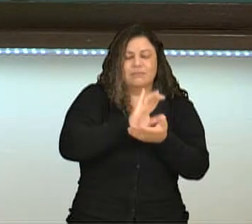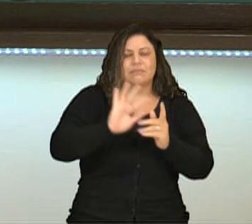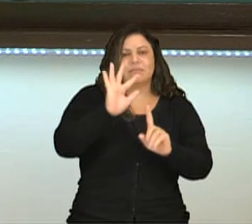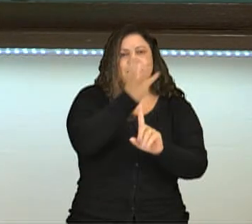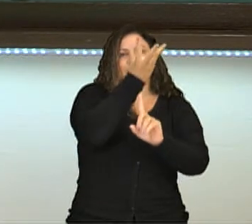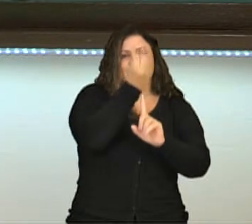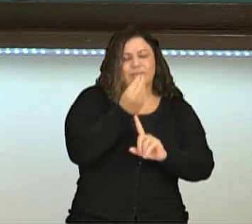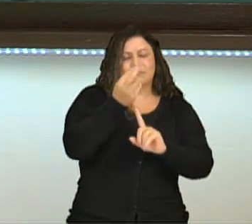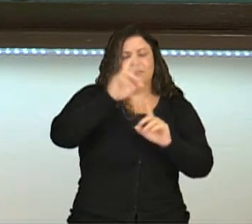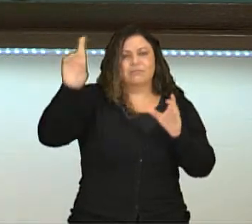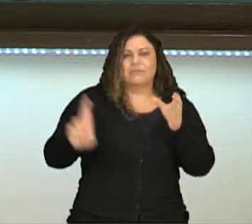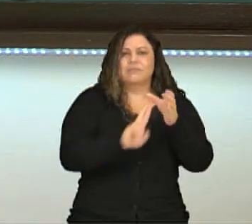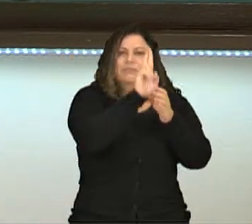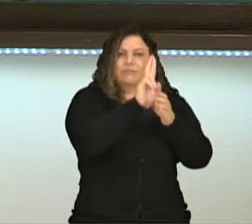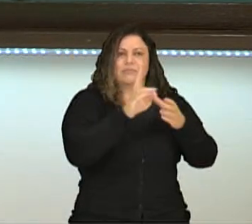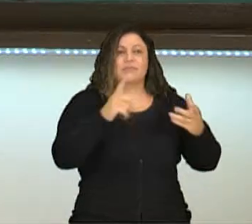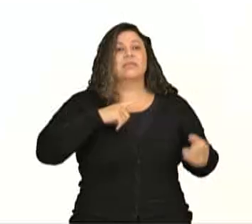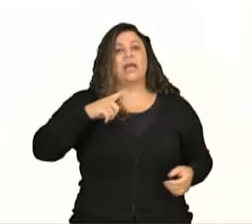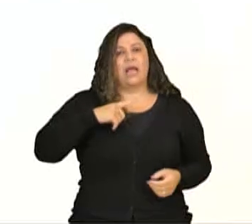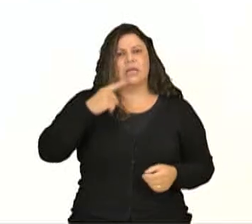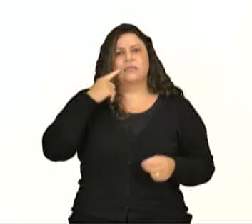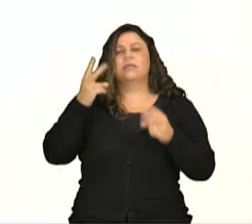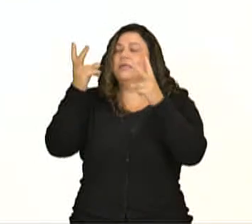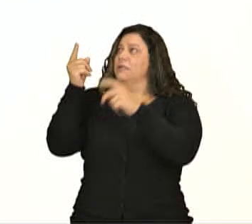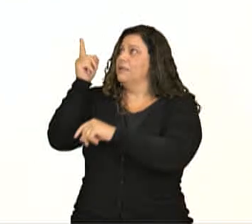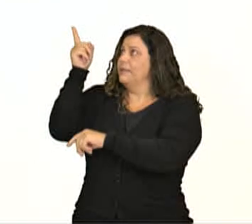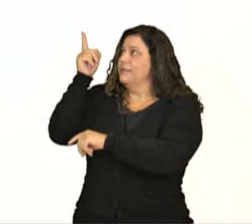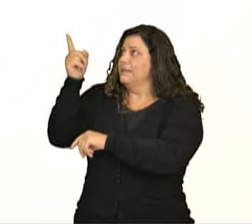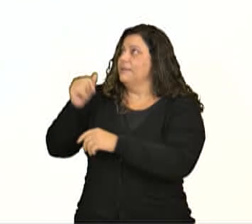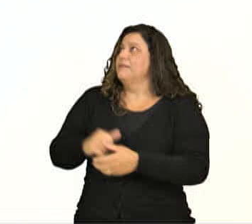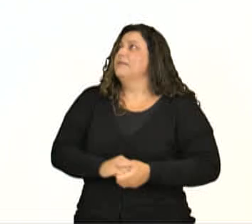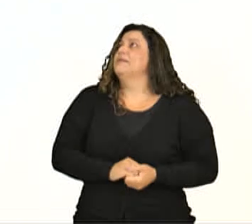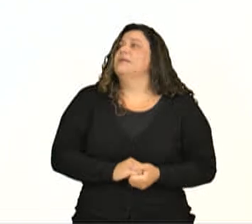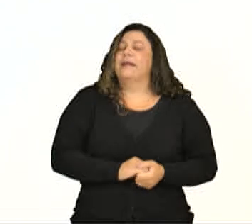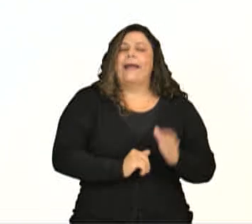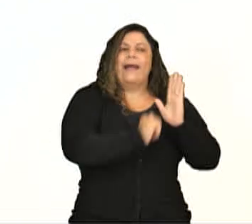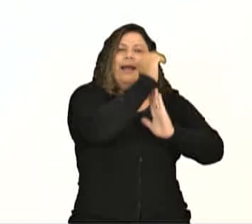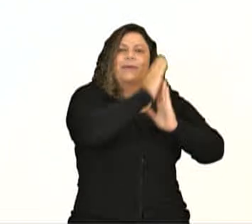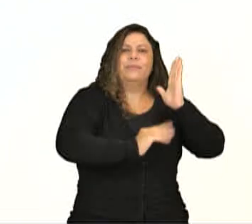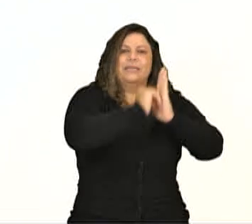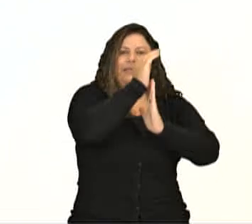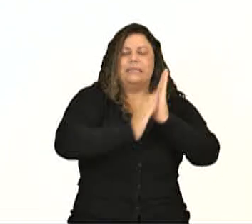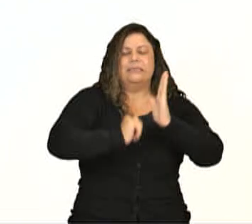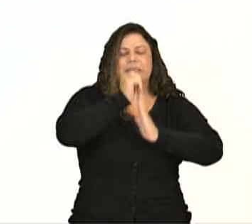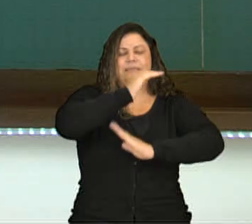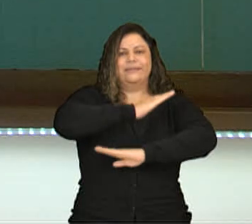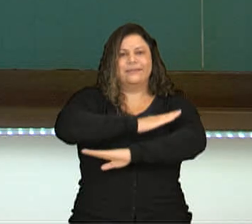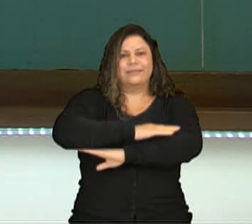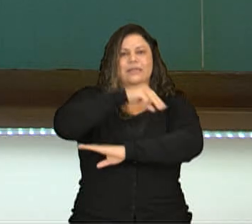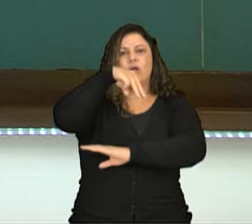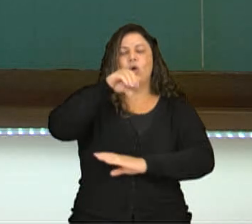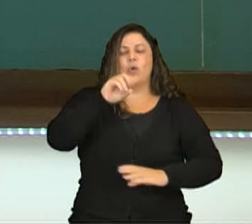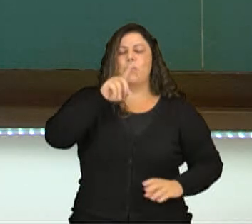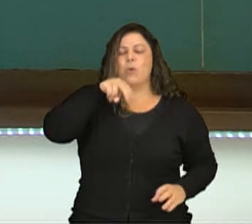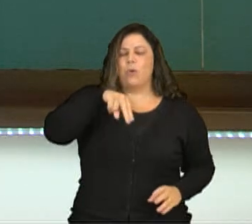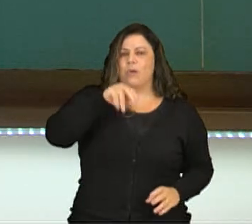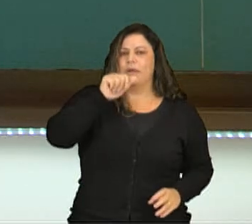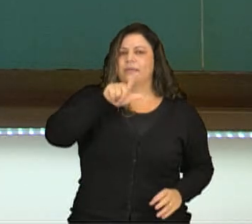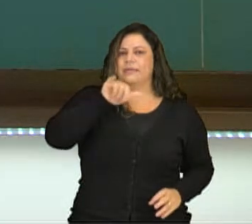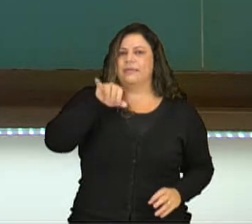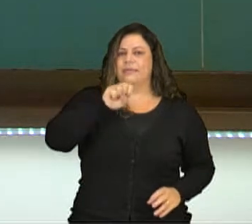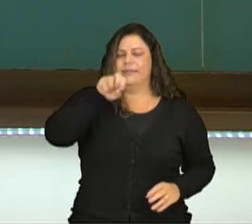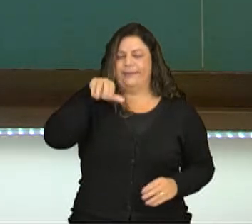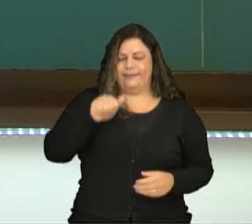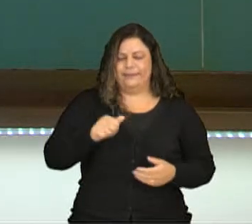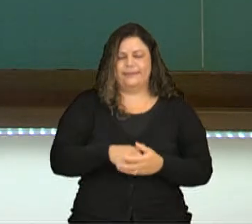Renascimento, tá? Nós temos aqui o grafite da Mona Lisa, a pintura mais conhecida do Leonardo da Vinci, né? E